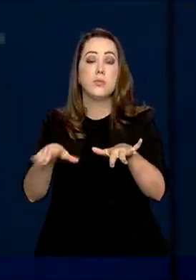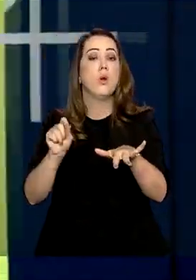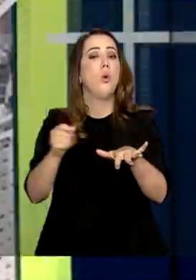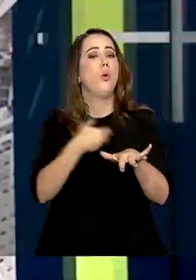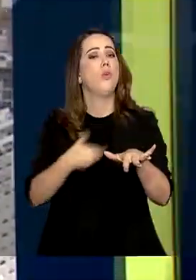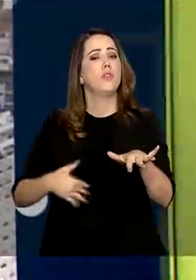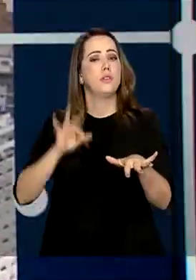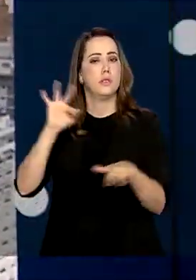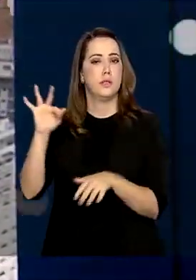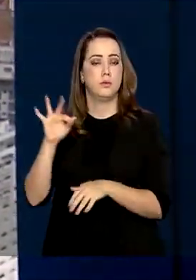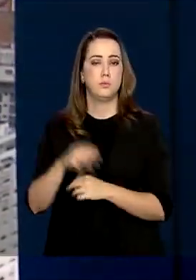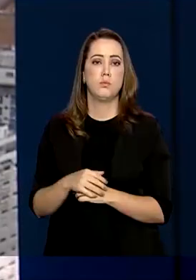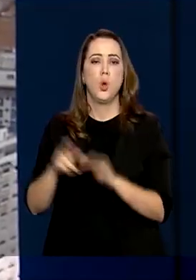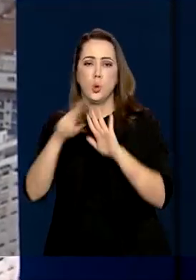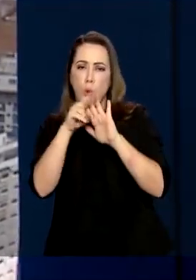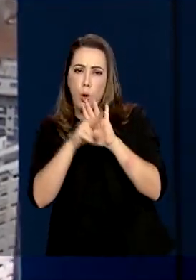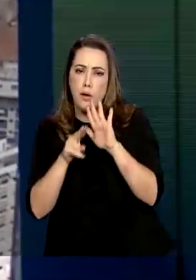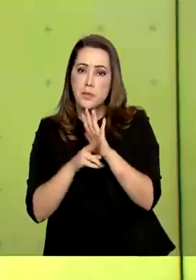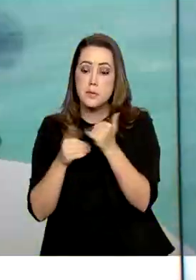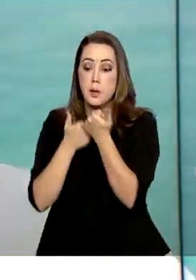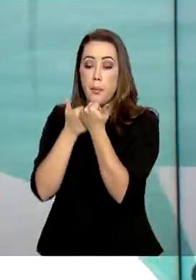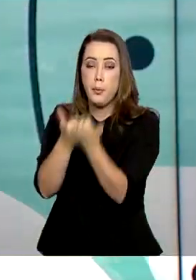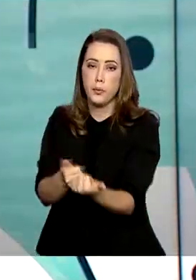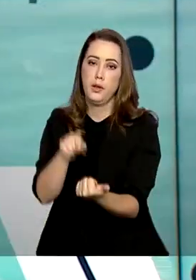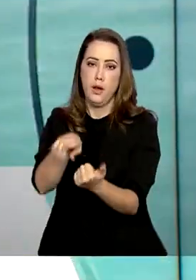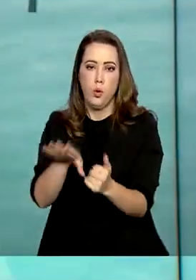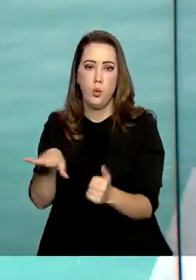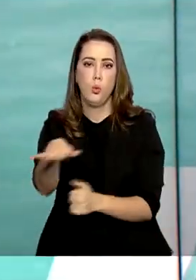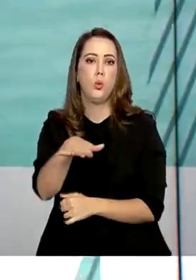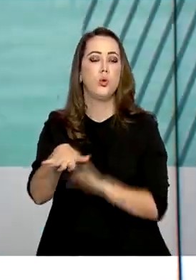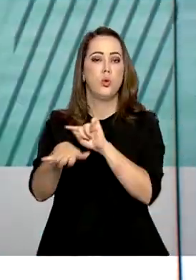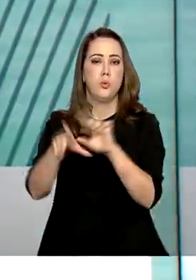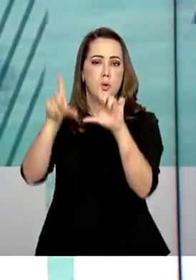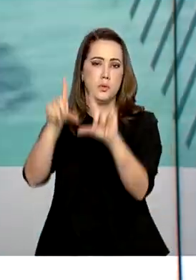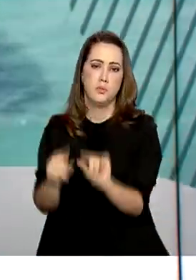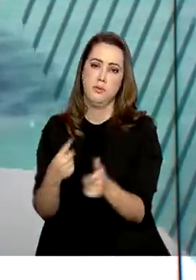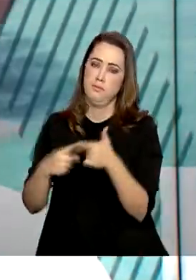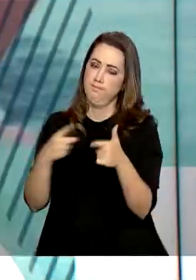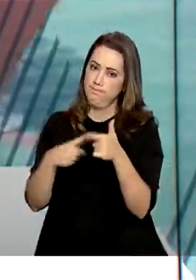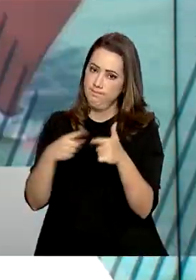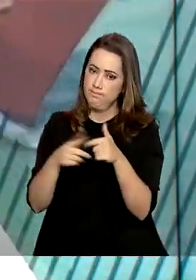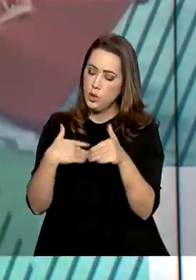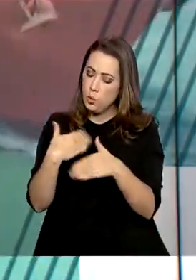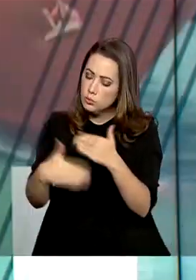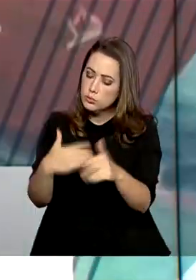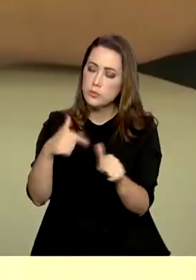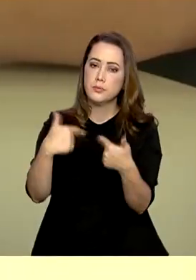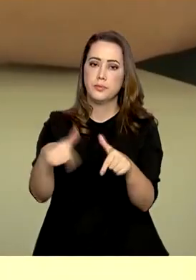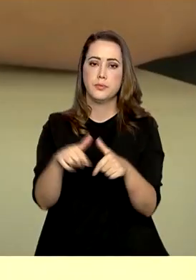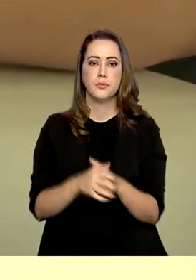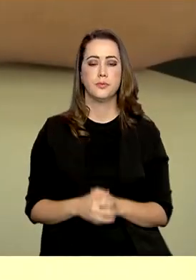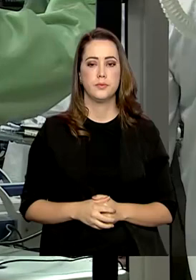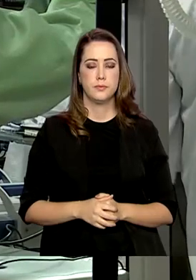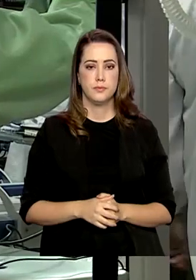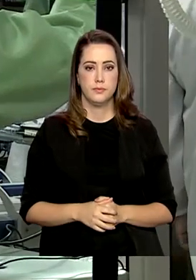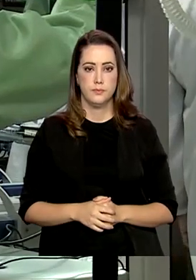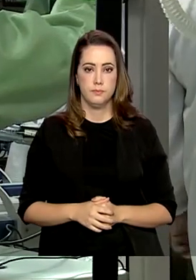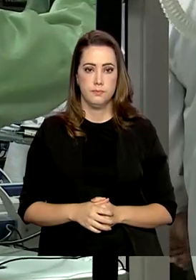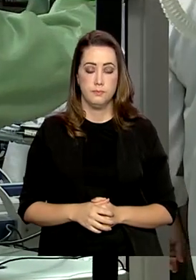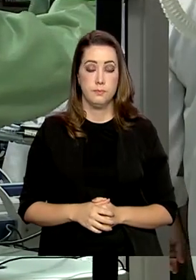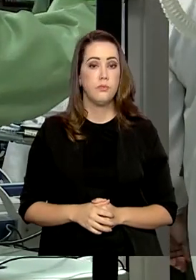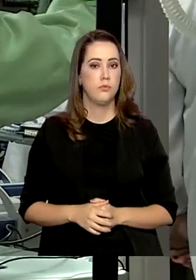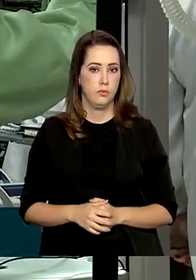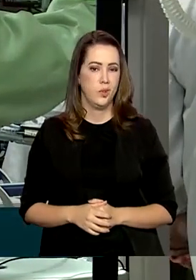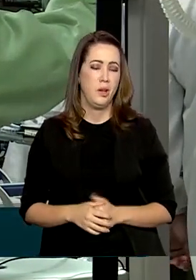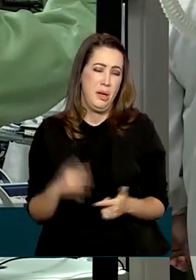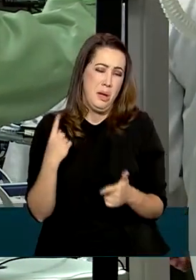uma série de medidas para ajudar o setor a minimizar os impactos da crise e preservar os empregos. Mesmo com a crise